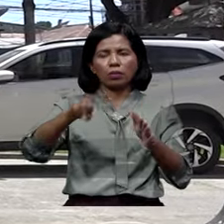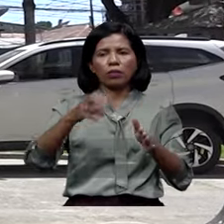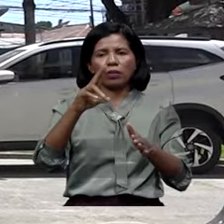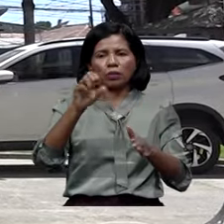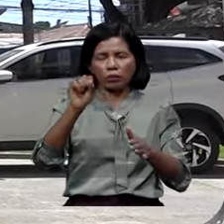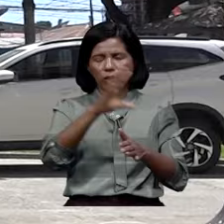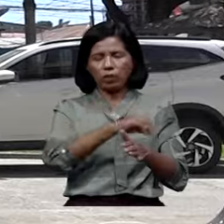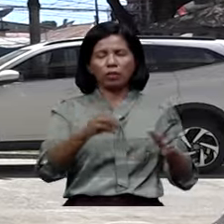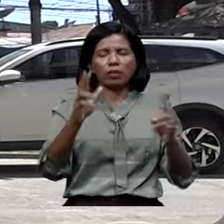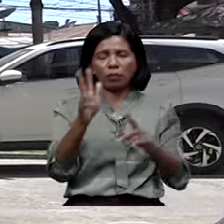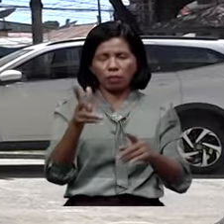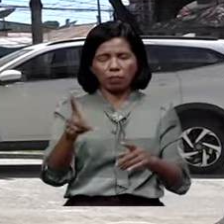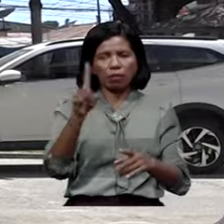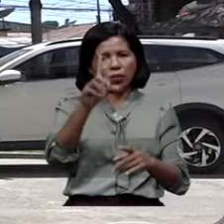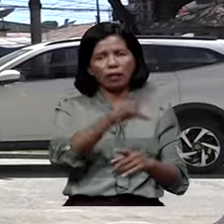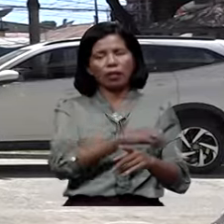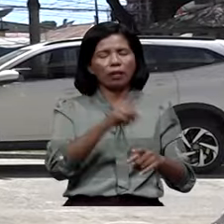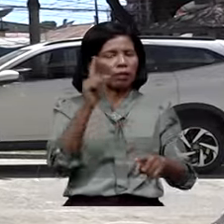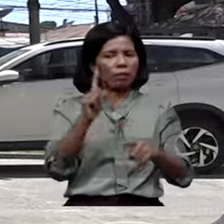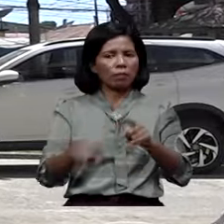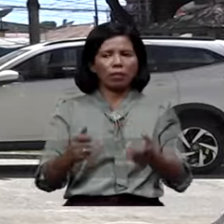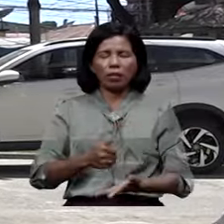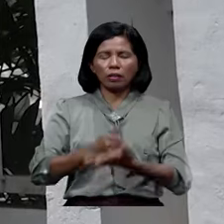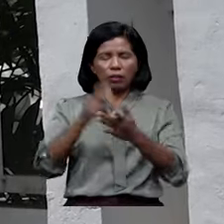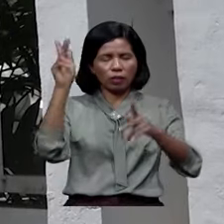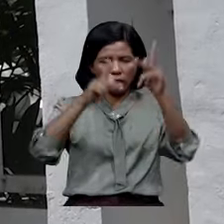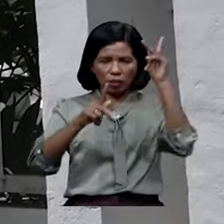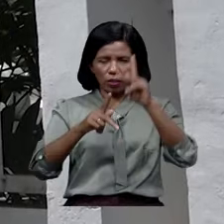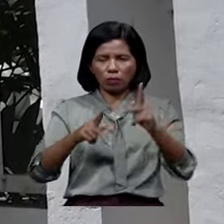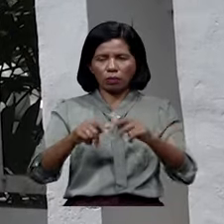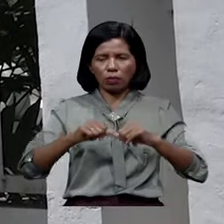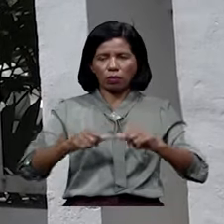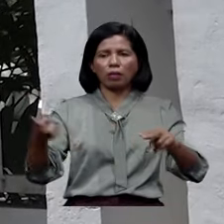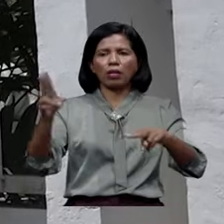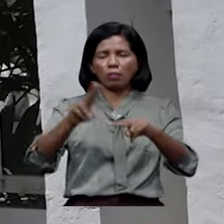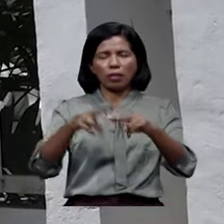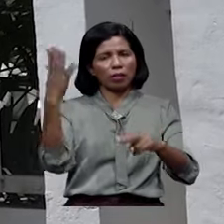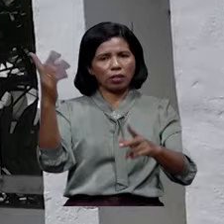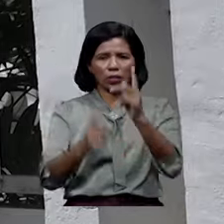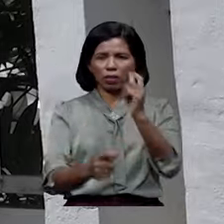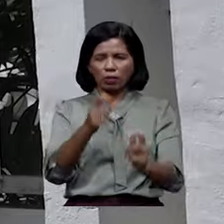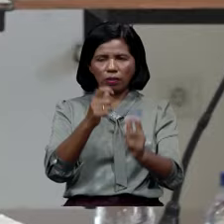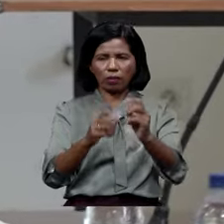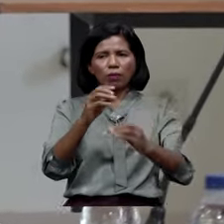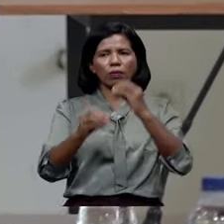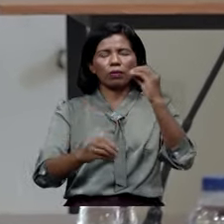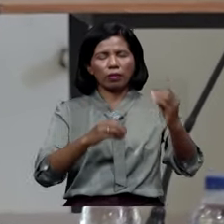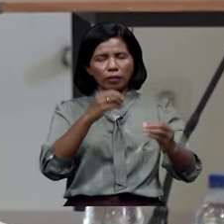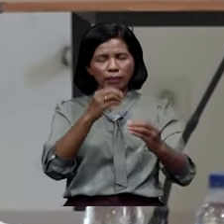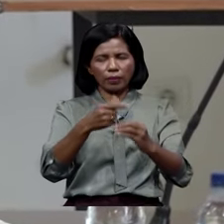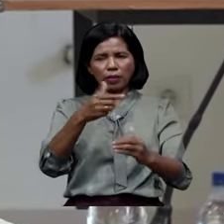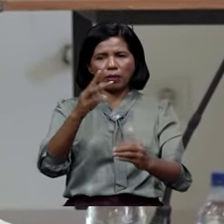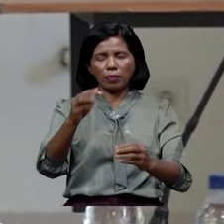Arailaran, tornou a sinida deit, do Nelabele atende outro caso, Nebema continuamente e a tribunal. Com a preocupação Né,